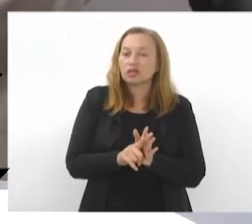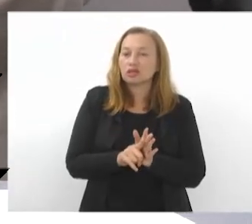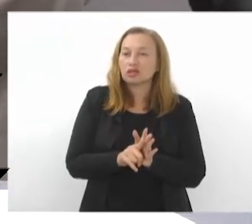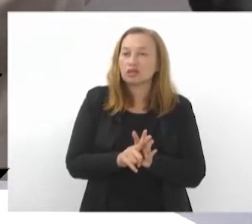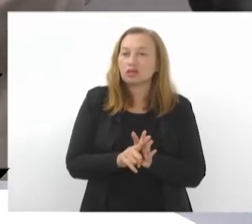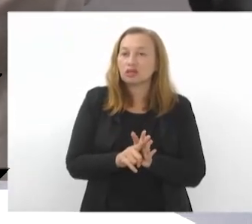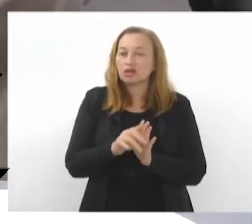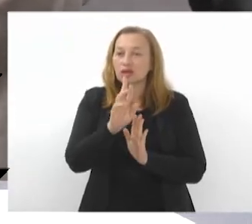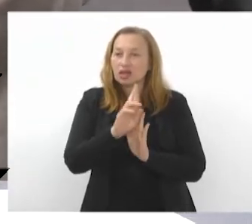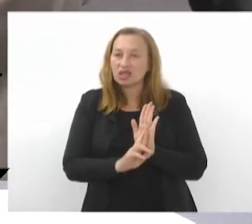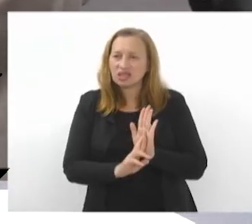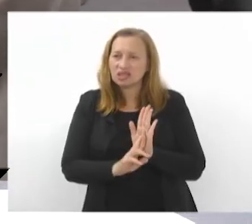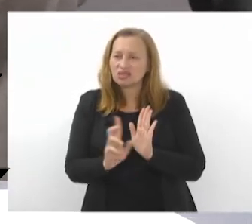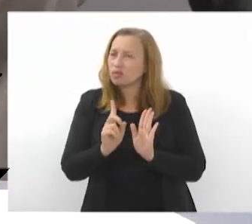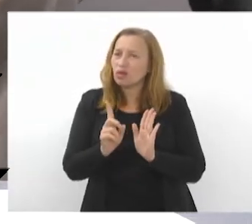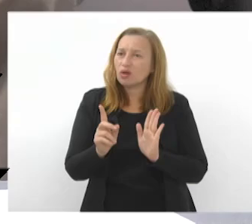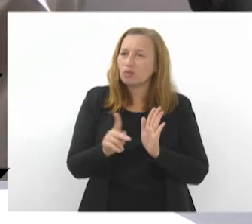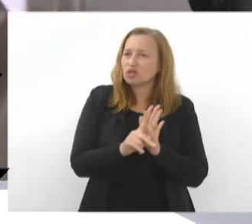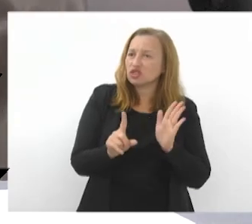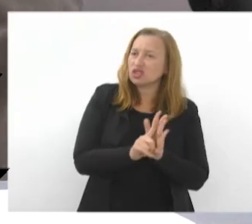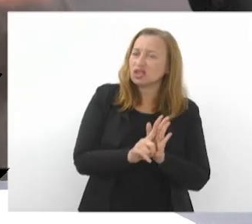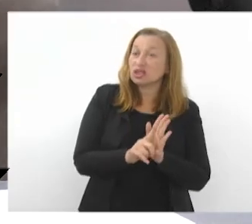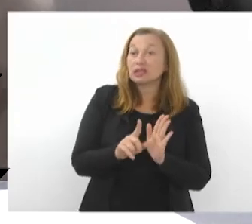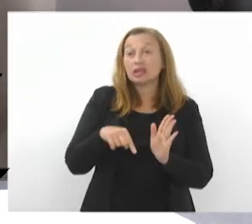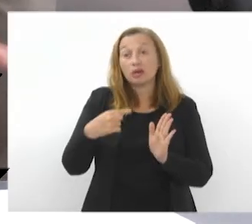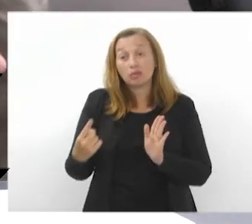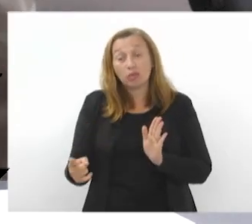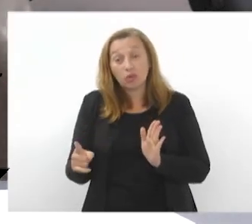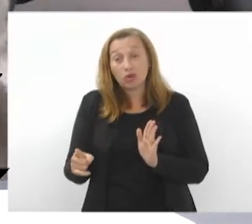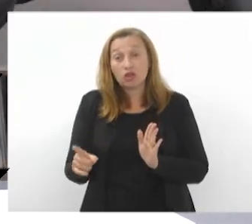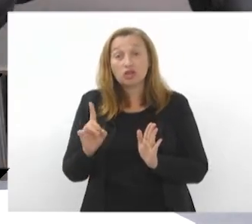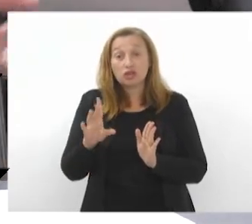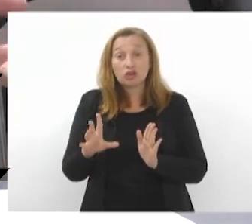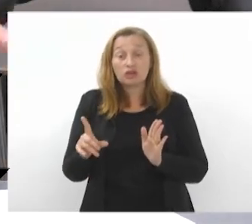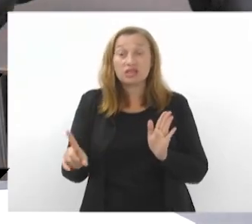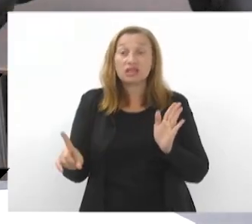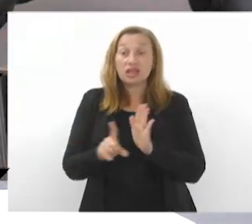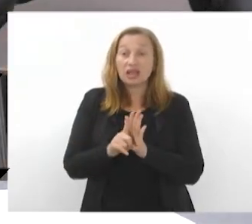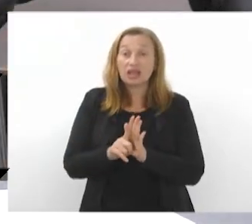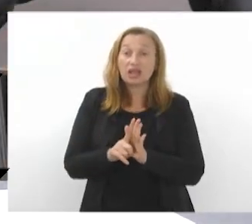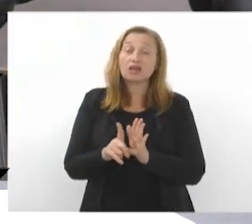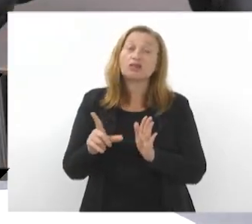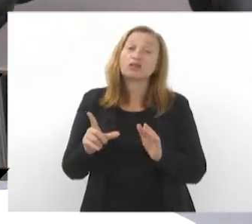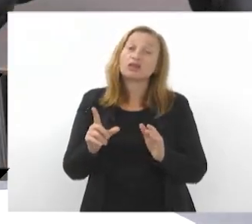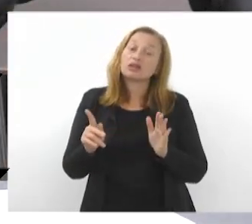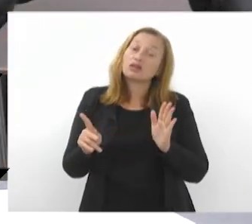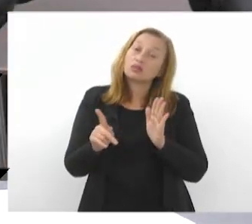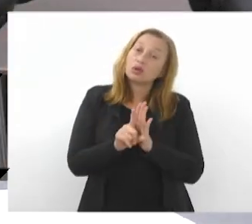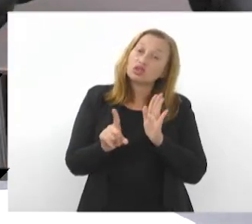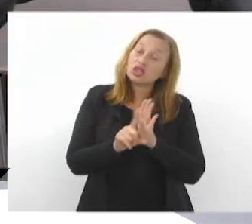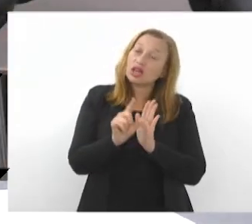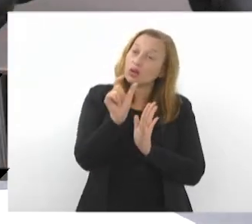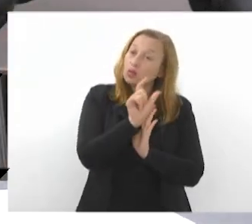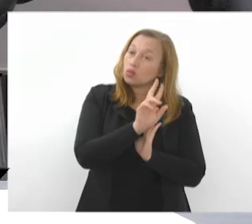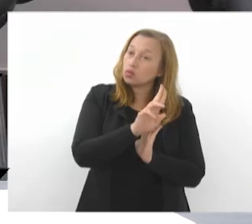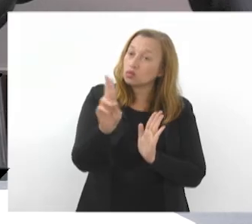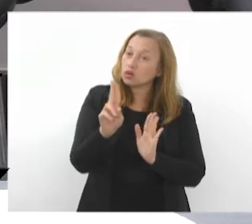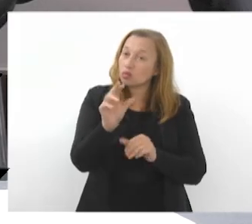seguinte redação, não é o projeto de lei, depois que ele só vai valer quando for lei, então onde estava escrito projeto de lei, a gente